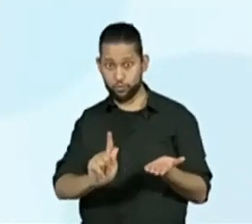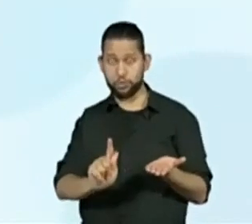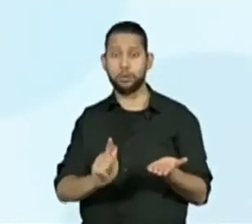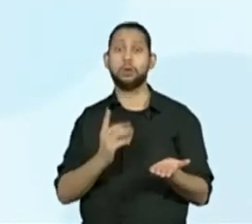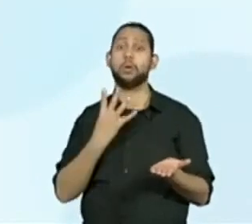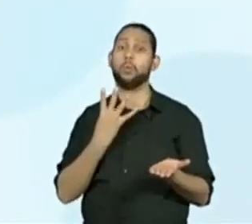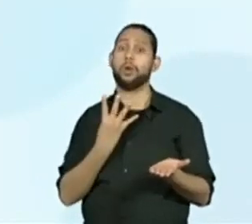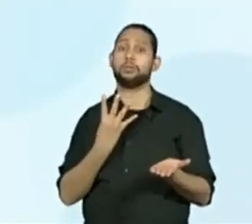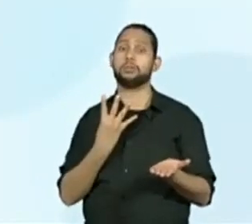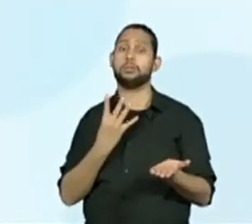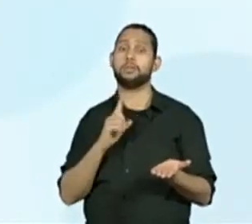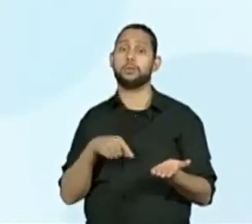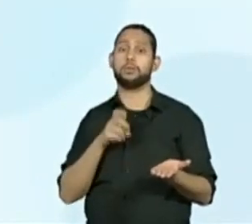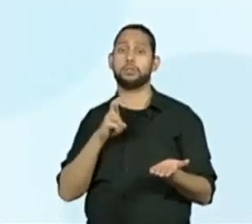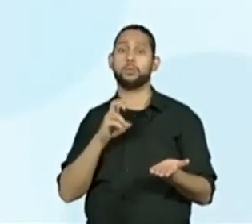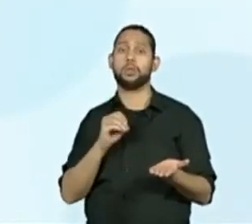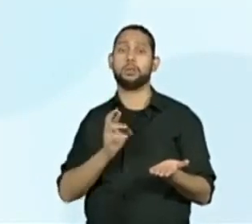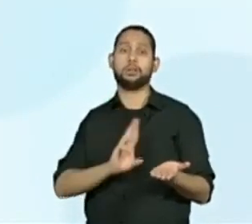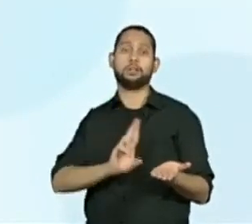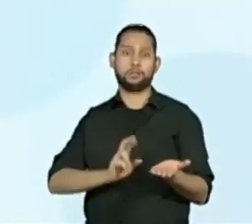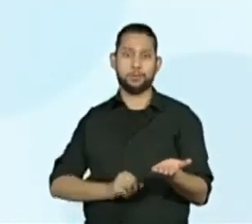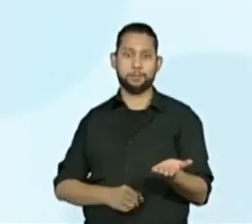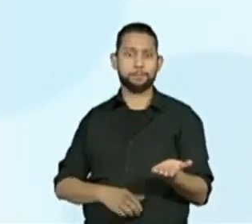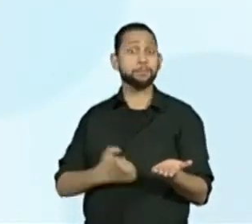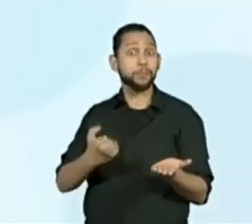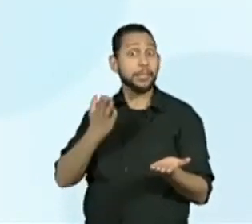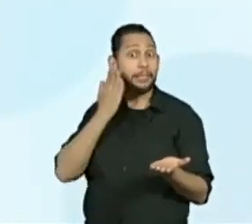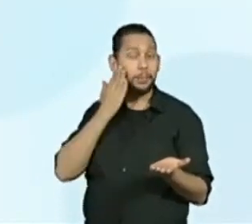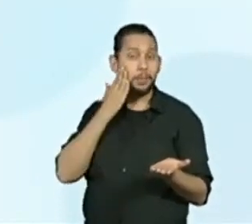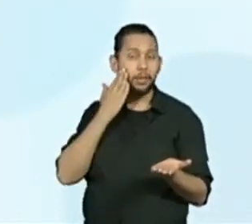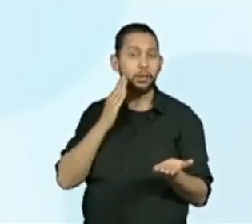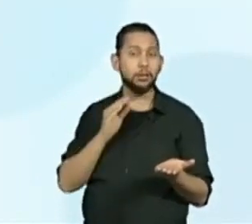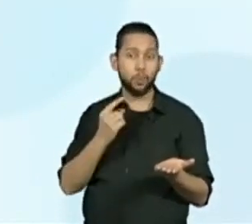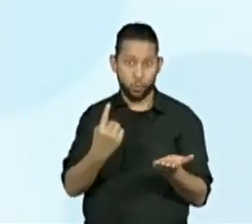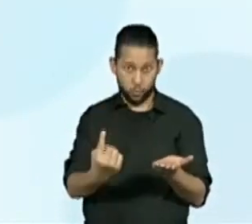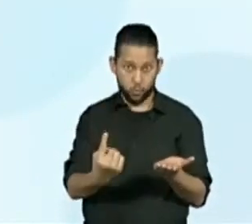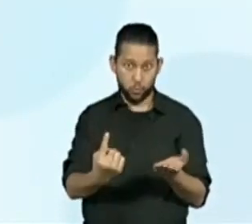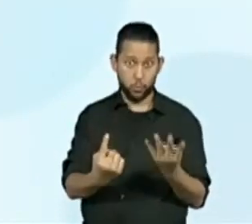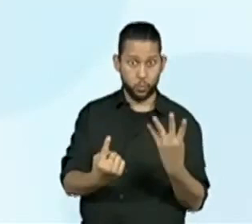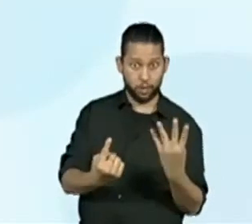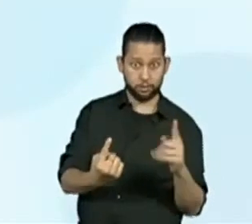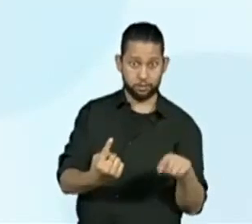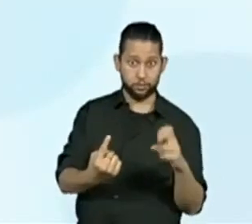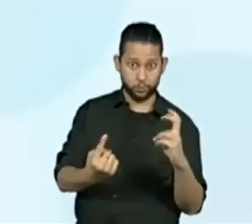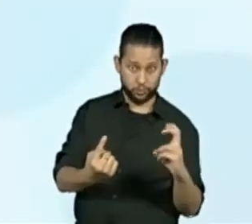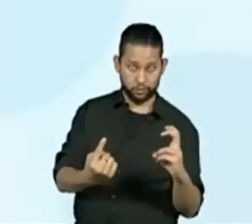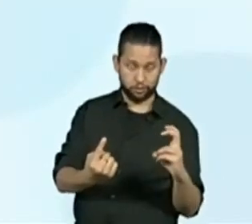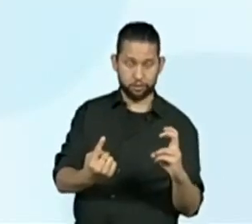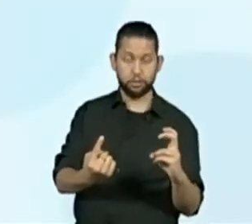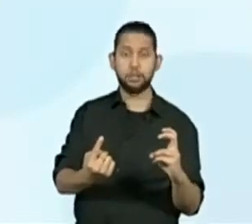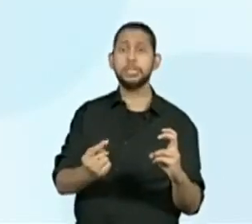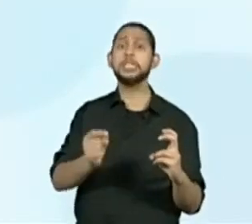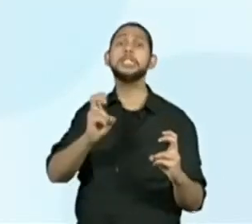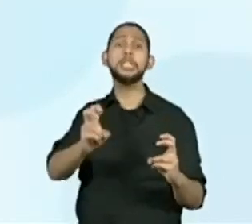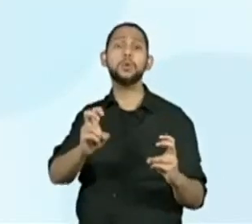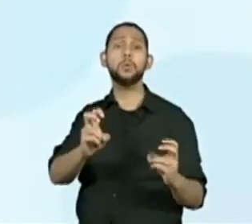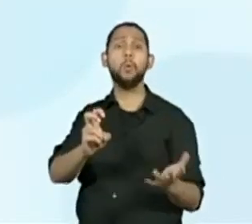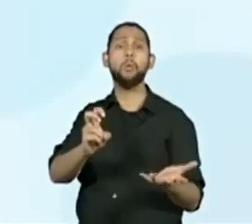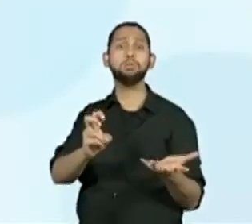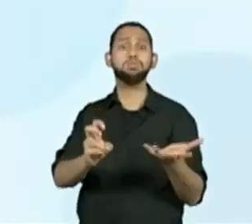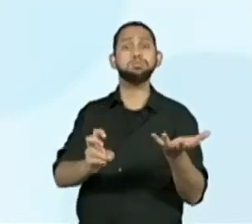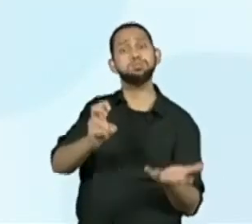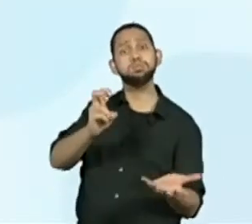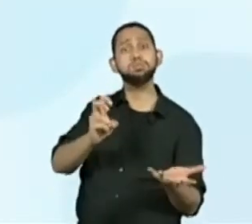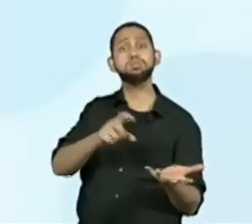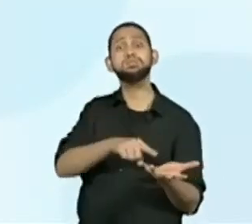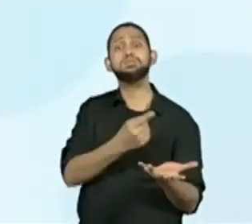e eu preciso descobrir o preço de 5 kg de tomate Olha só Quais as estratégias